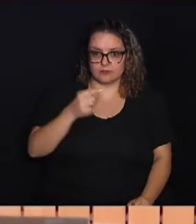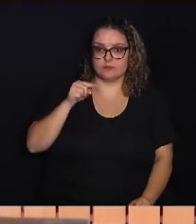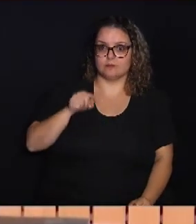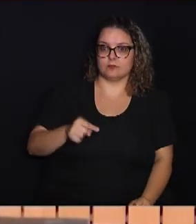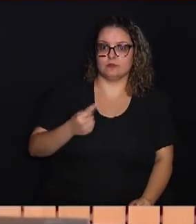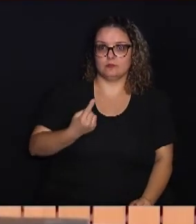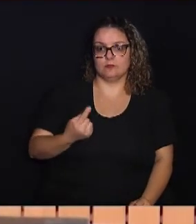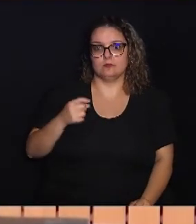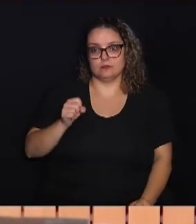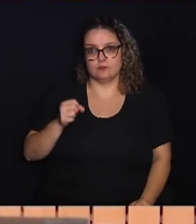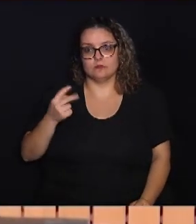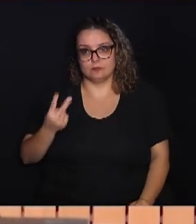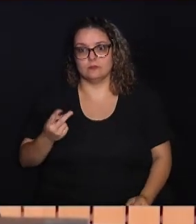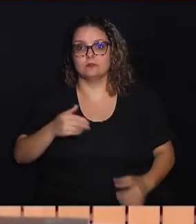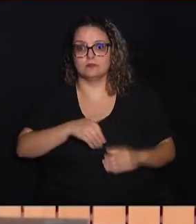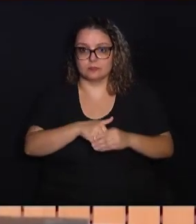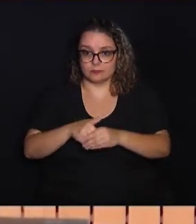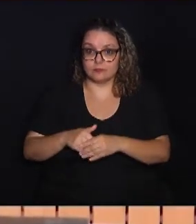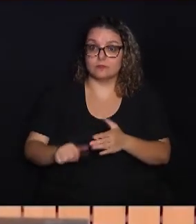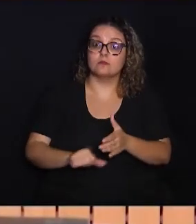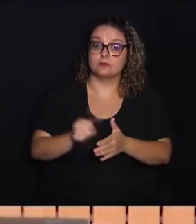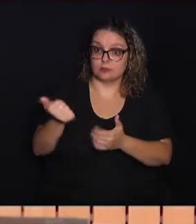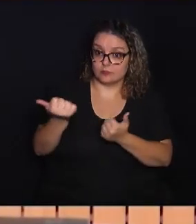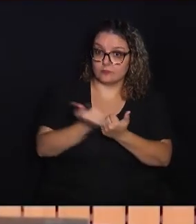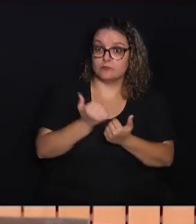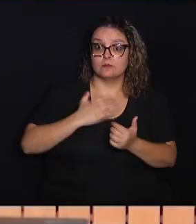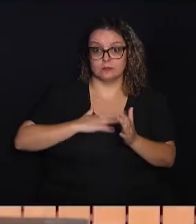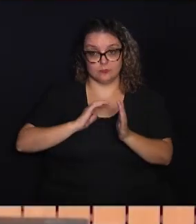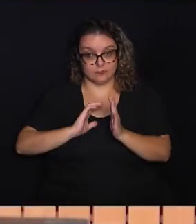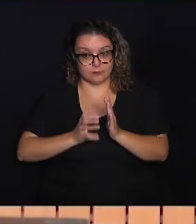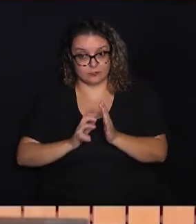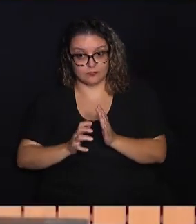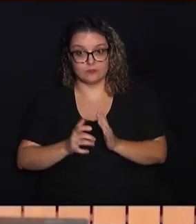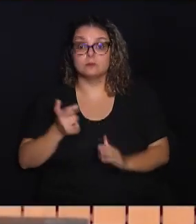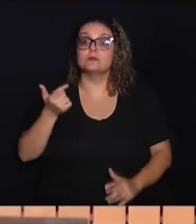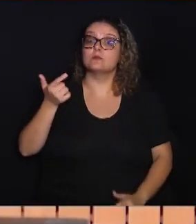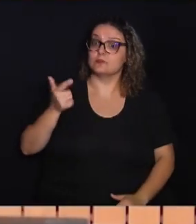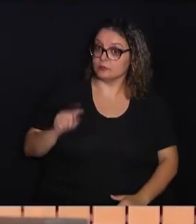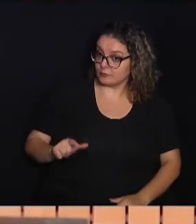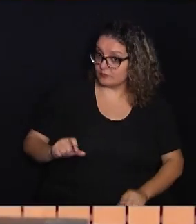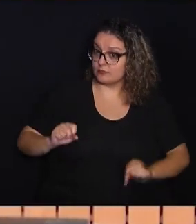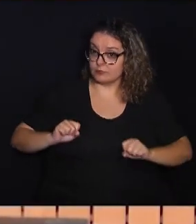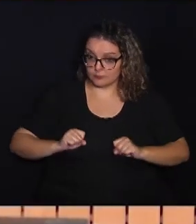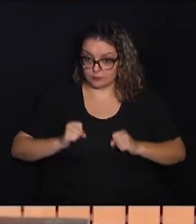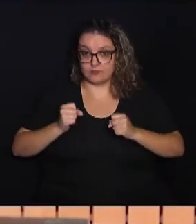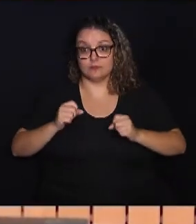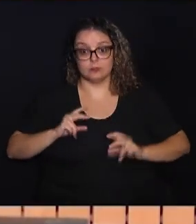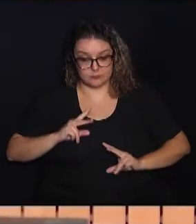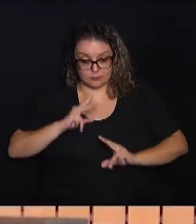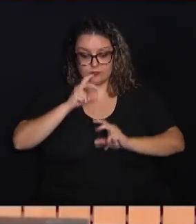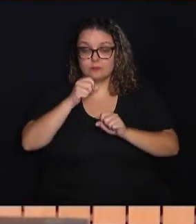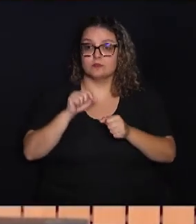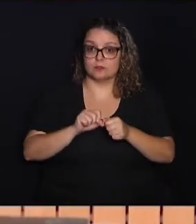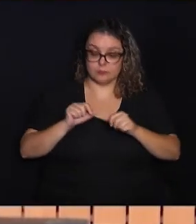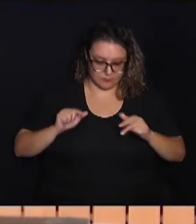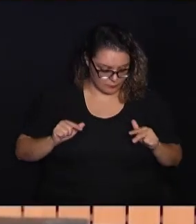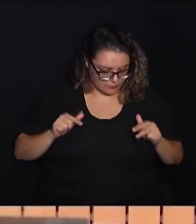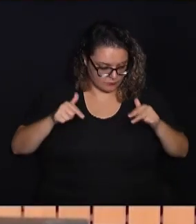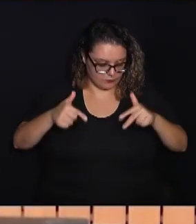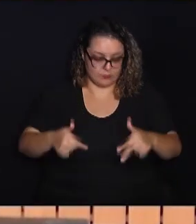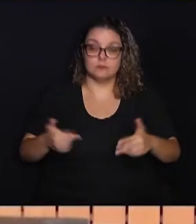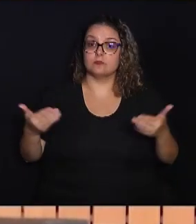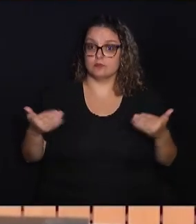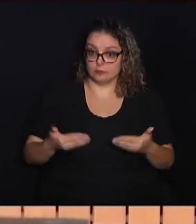3.182 votos estou na primeira suplência do meu partido Continuo com muita disposição para fazer a militância